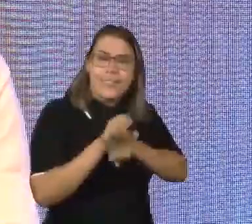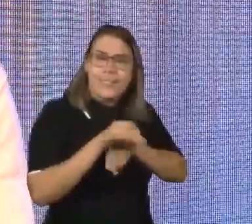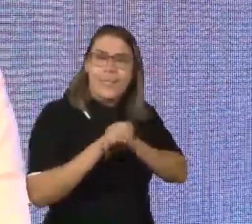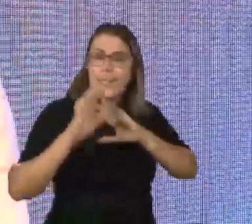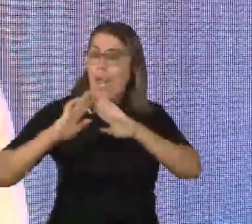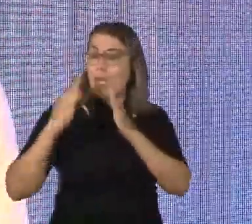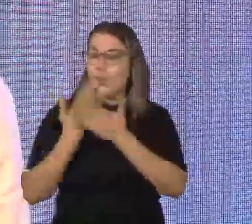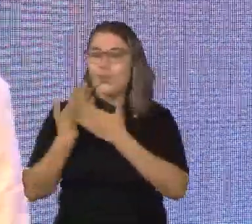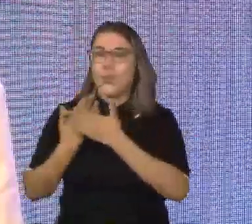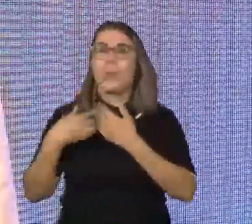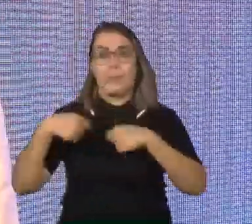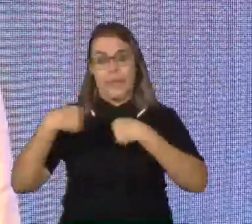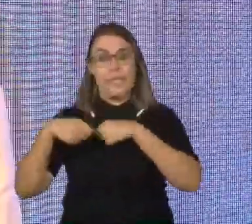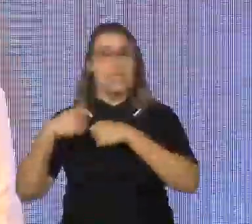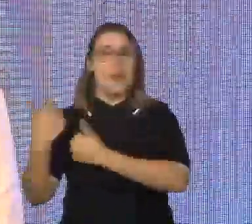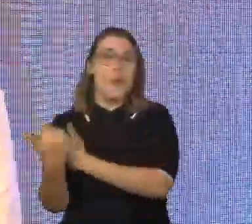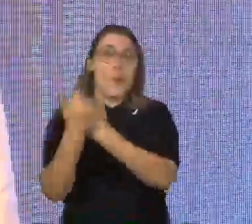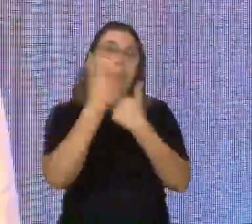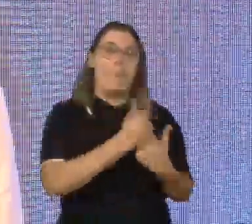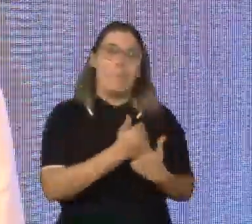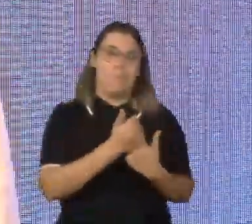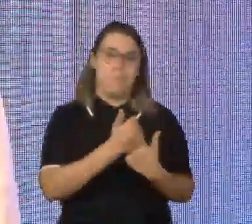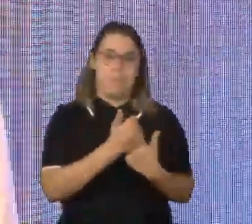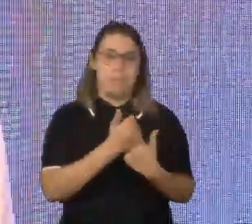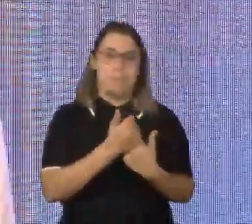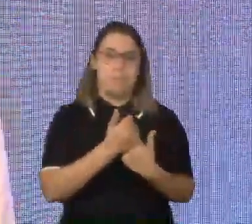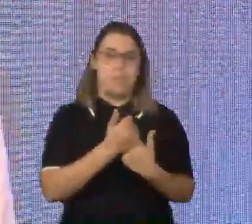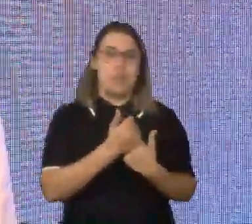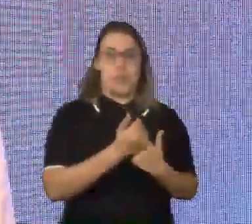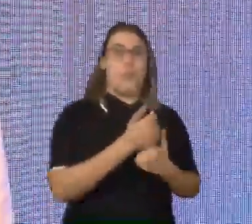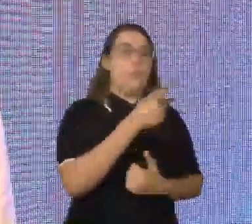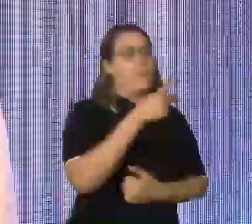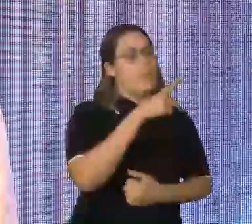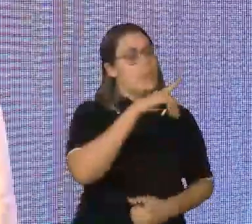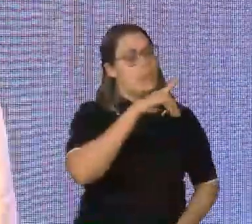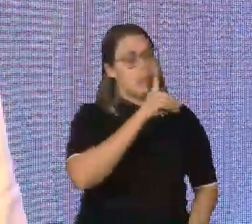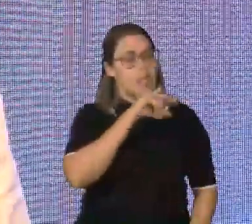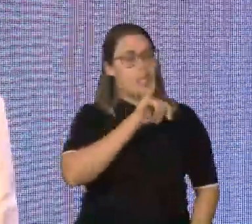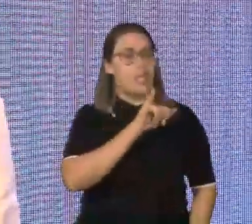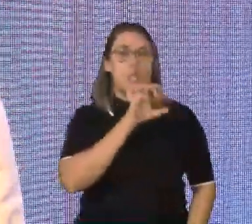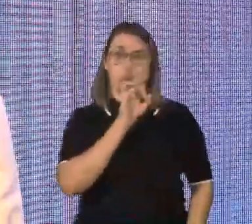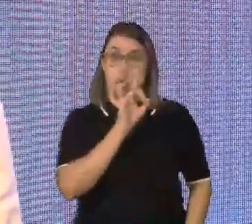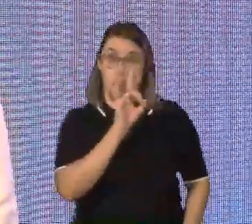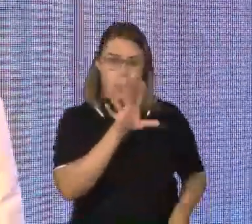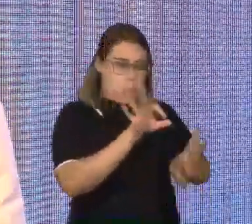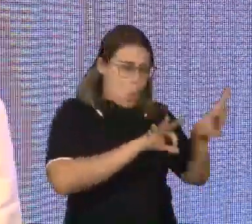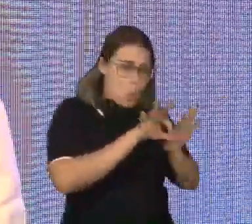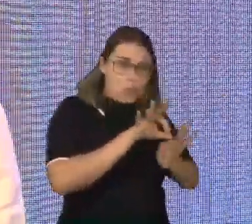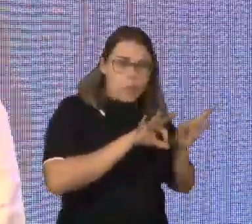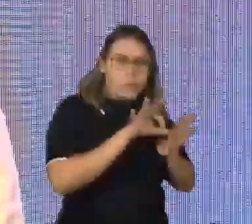que prestar ao aluno público-alvo da educação inclusiva. Carola, o que é o